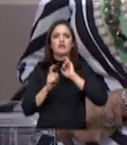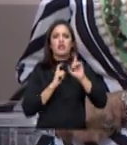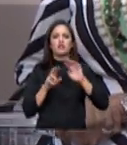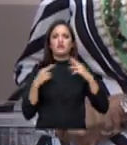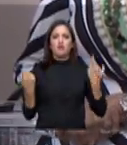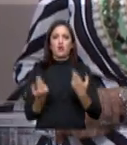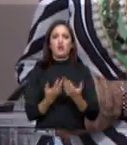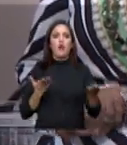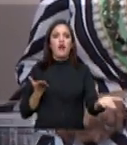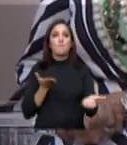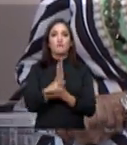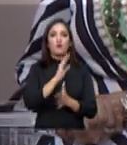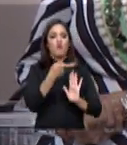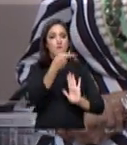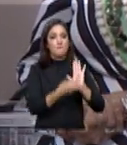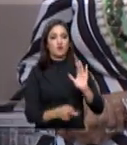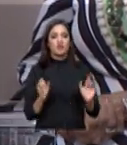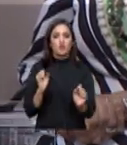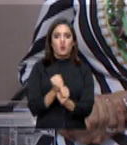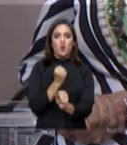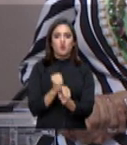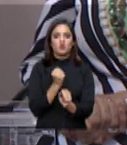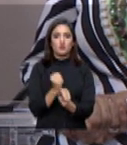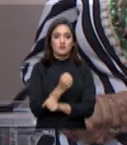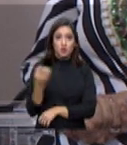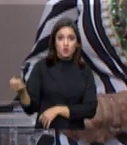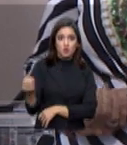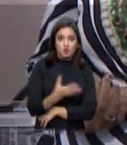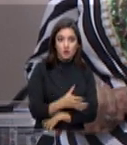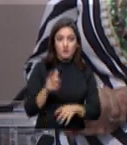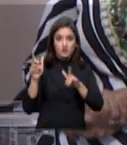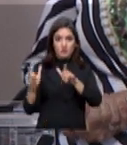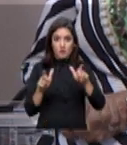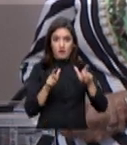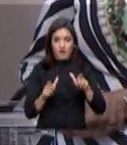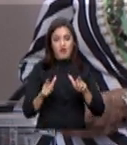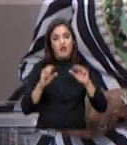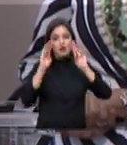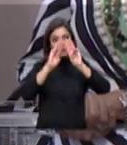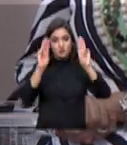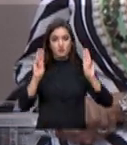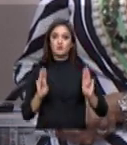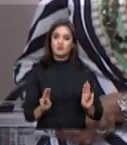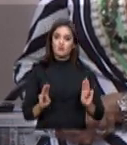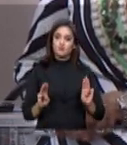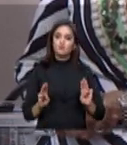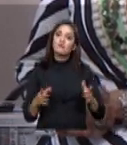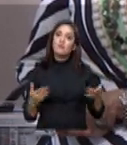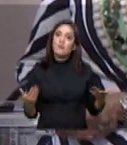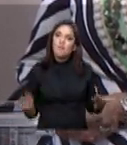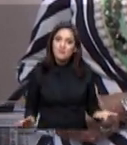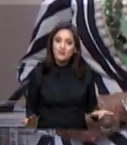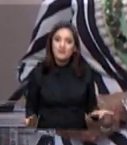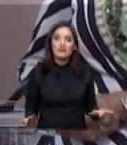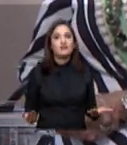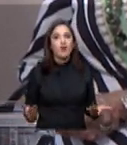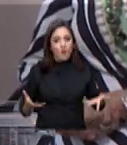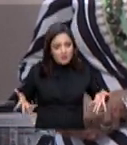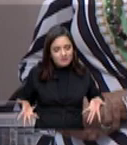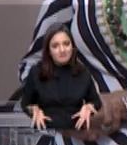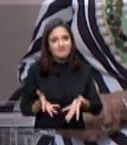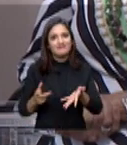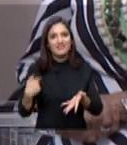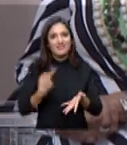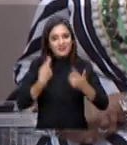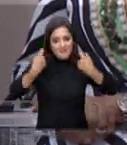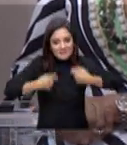o projeto de construção das novas instalações do museu. Esse foi o impulso que precisávamos para